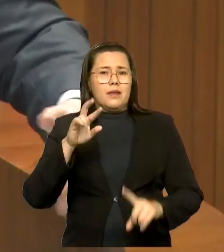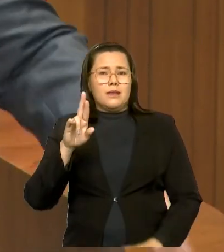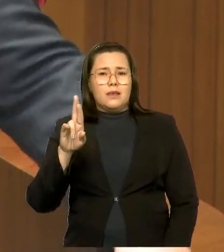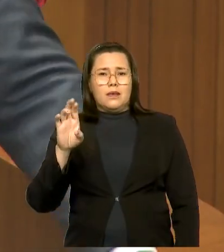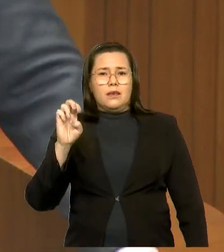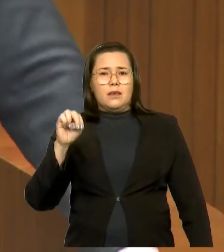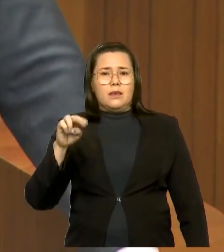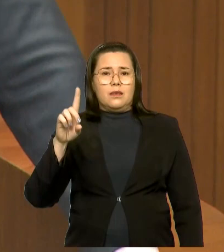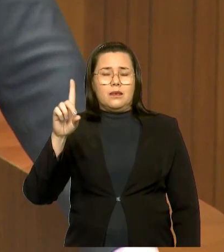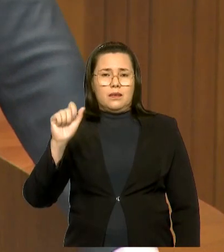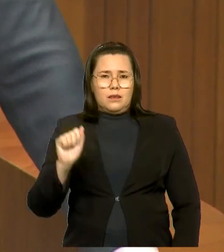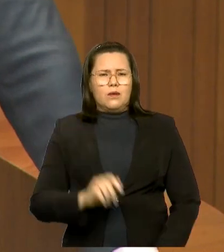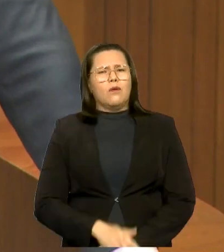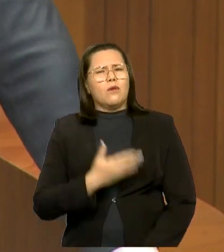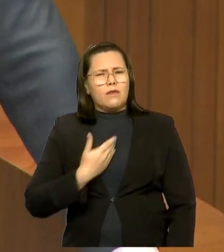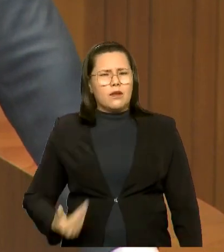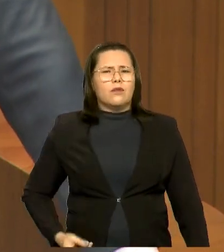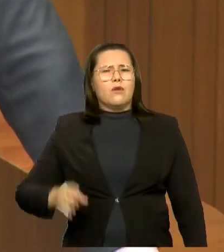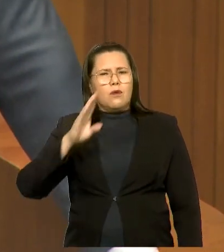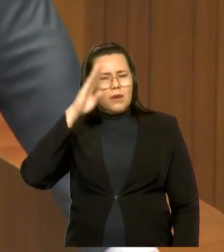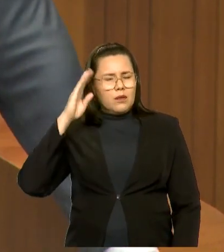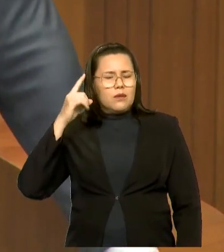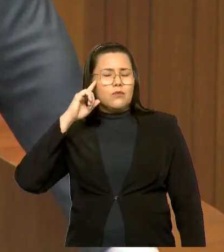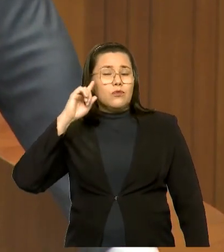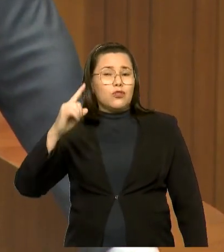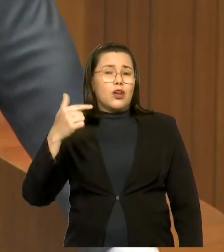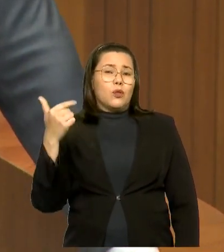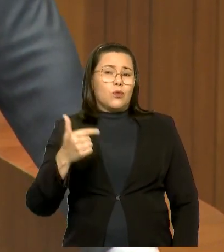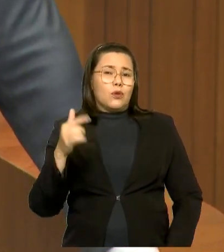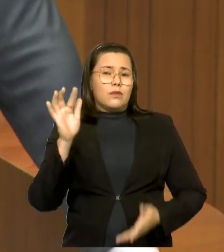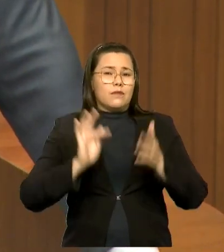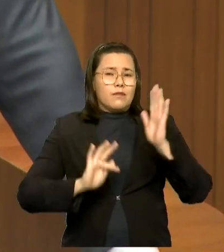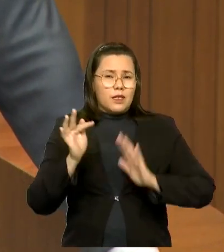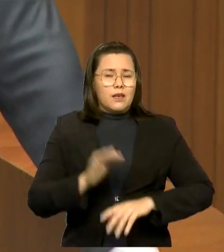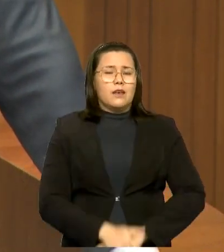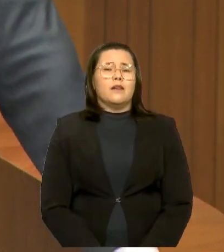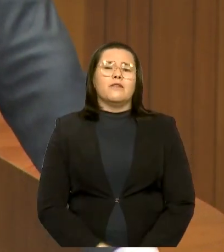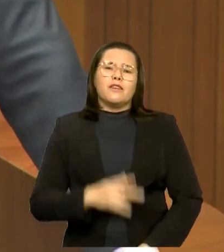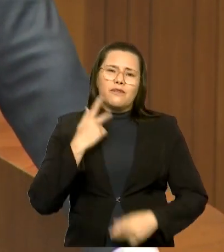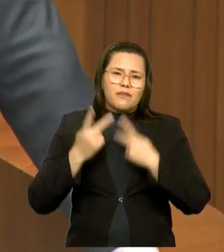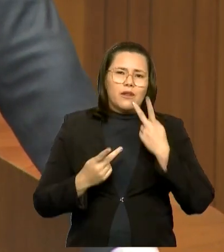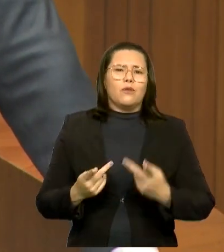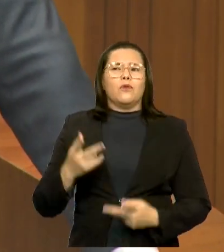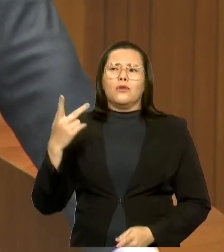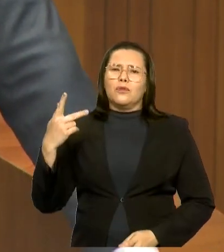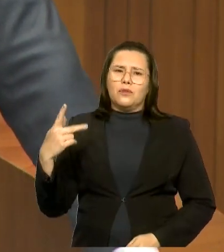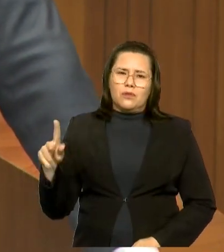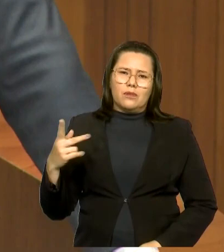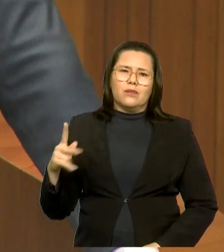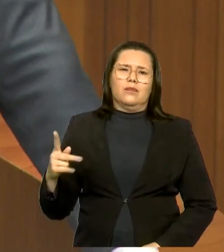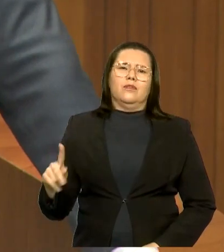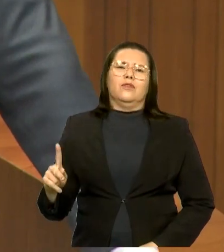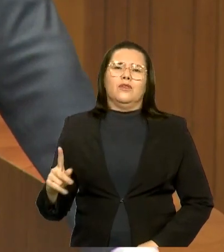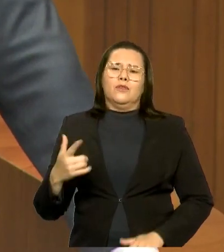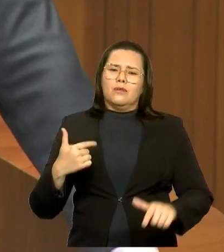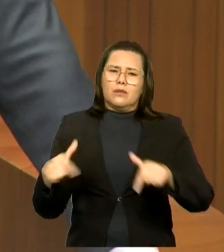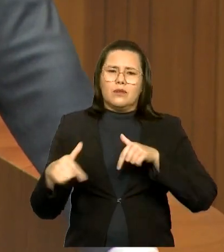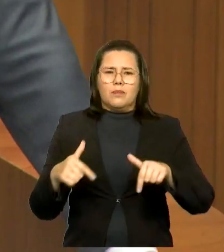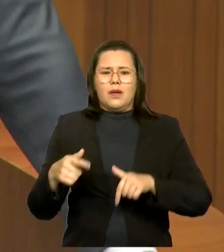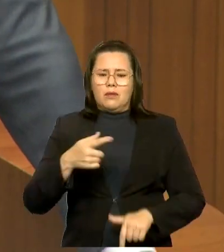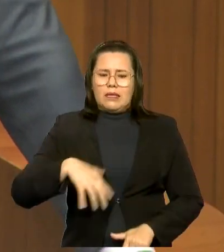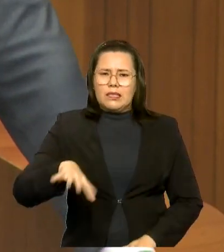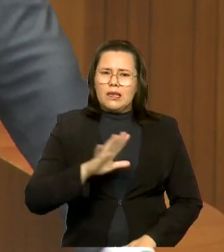desta mesma tribuna aqui no dia 2, na abertura do ano, da sessão legislativa deste ano de